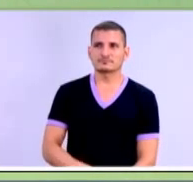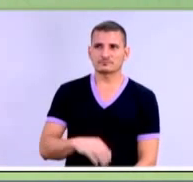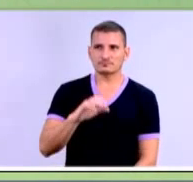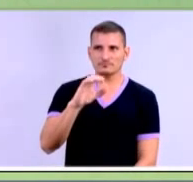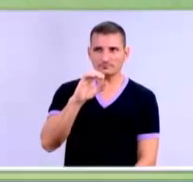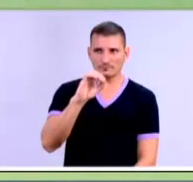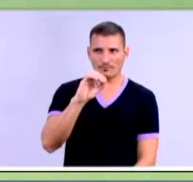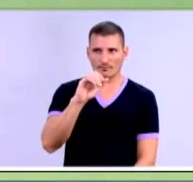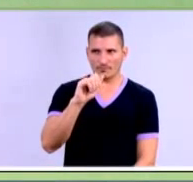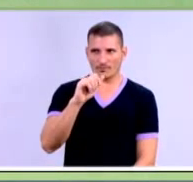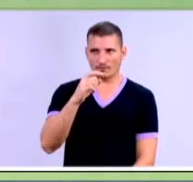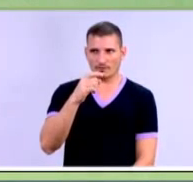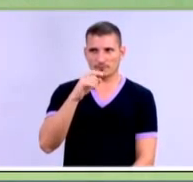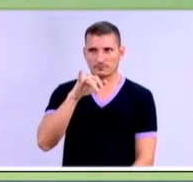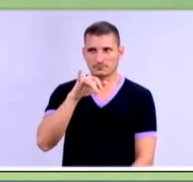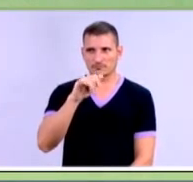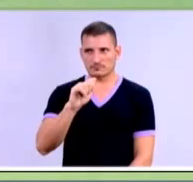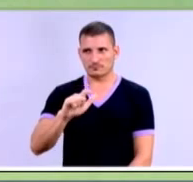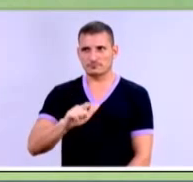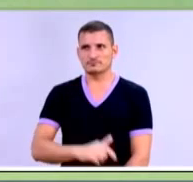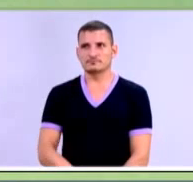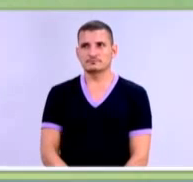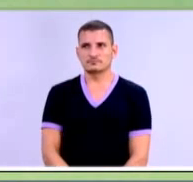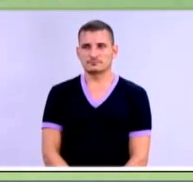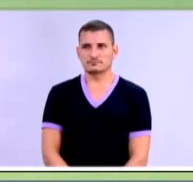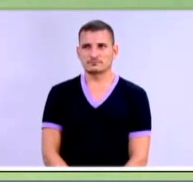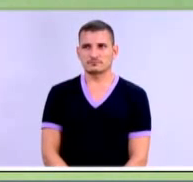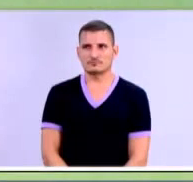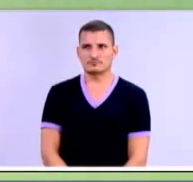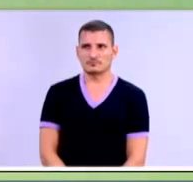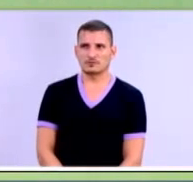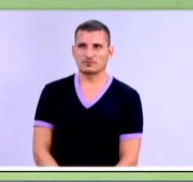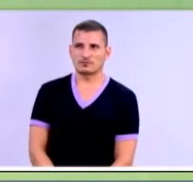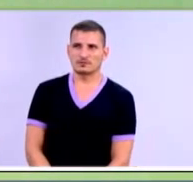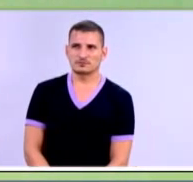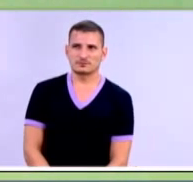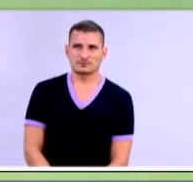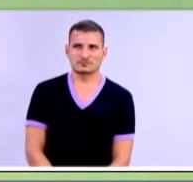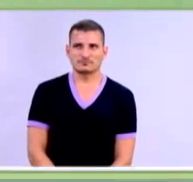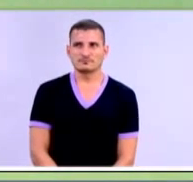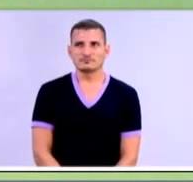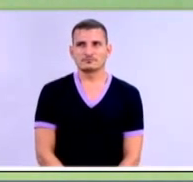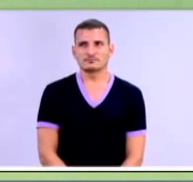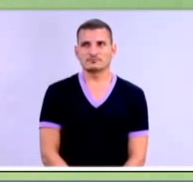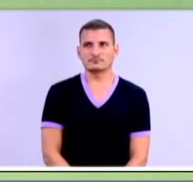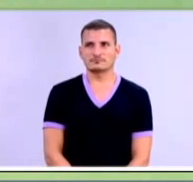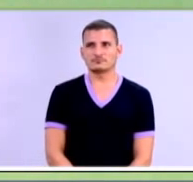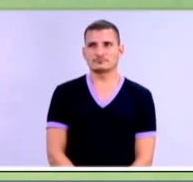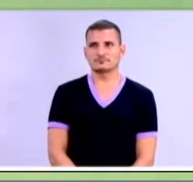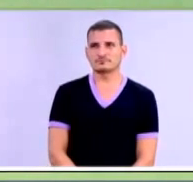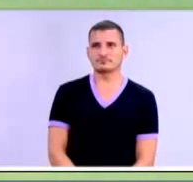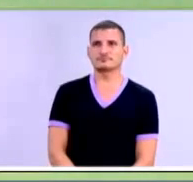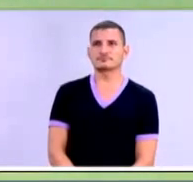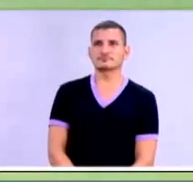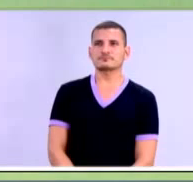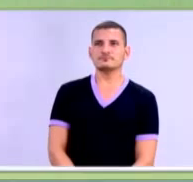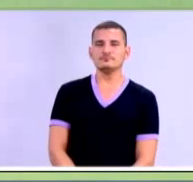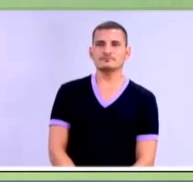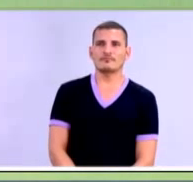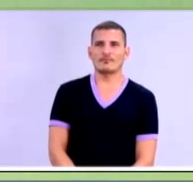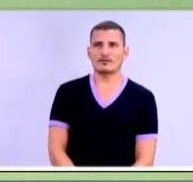verdadeiro. Então, por isso, dentre as 4 assertivas, somente uma é verdadeira, que ficou a letra E,